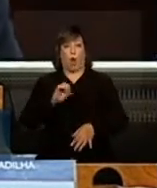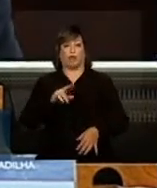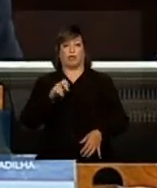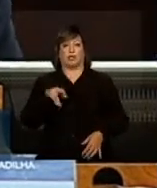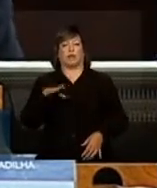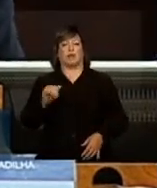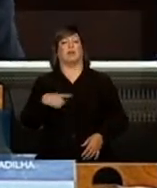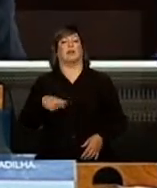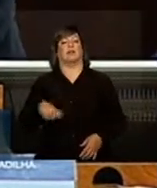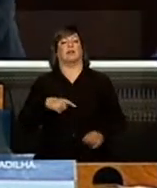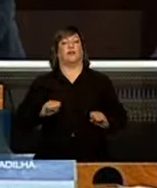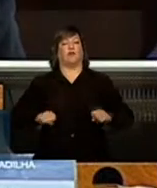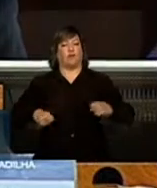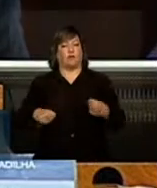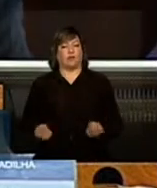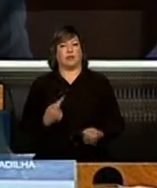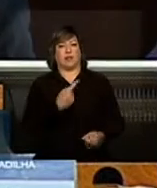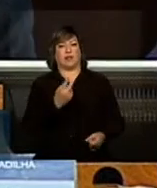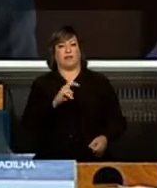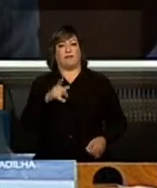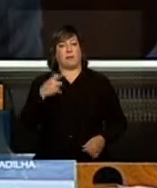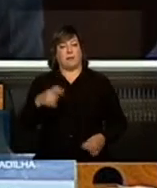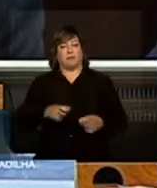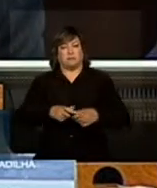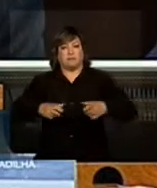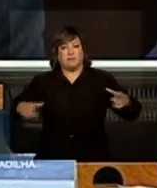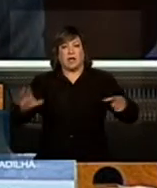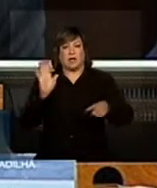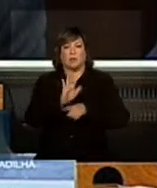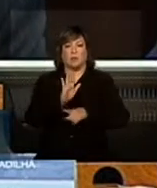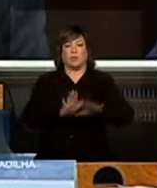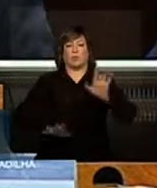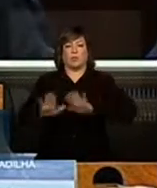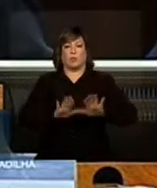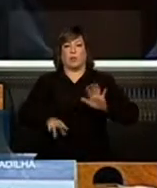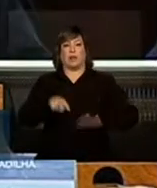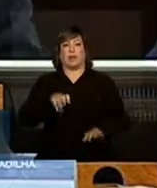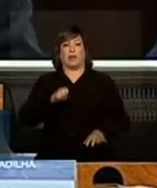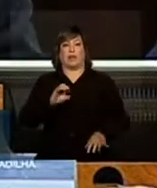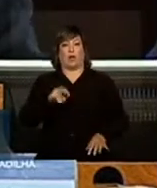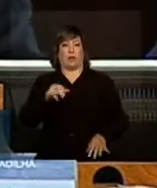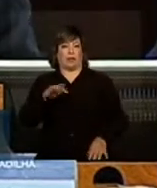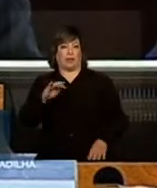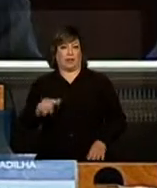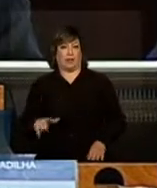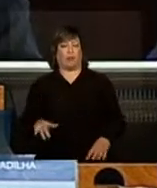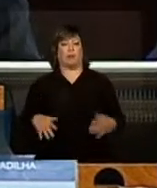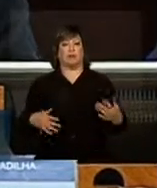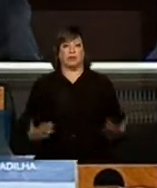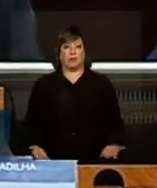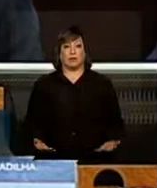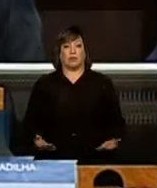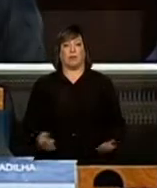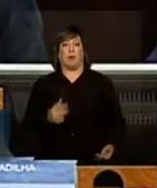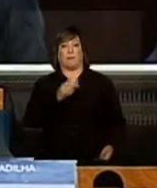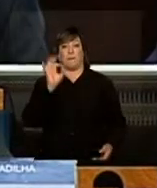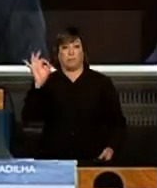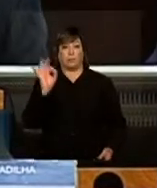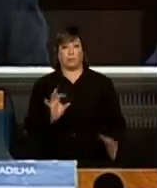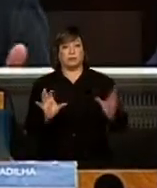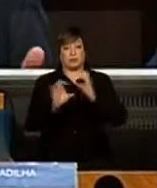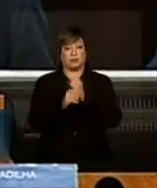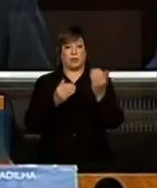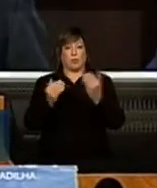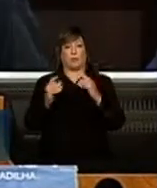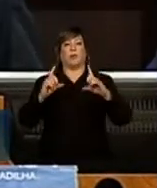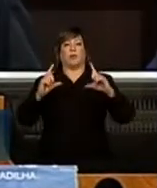o esforço de cada vez mais ampliar os cuidados intensivos de neonatal. Então, proporcionalmente, a redução foi maior nos últimos 10 anos,